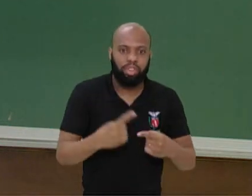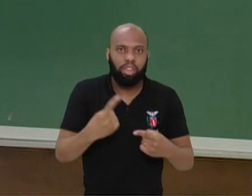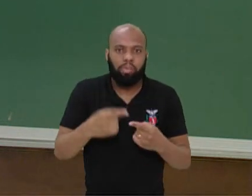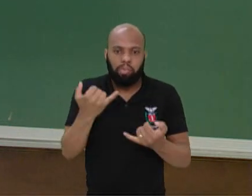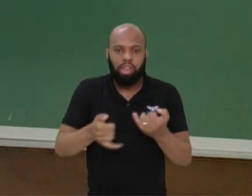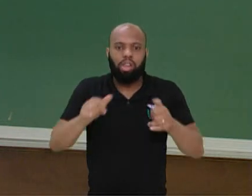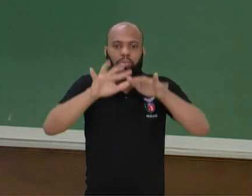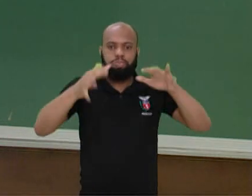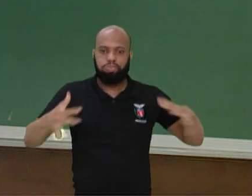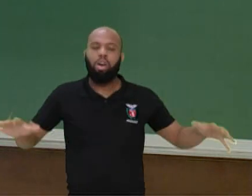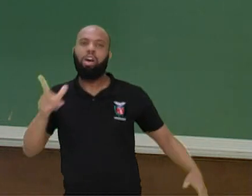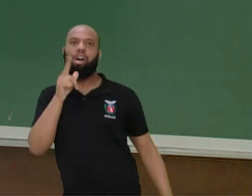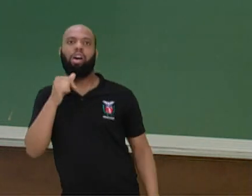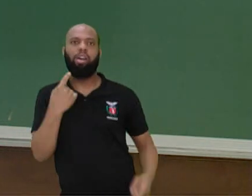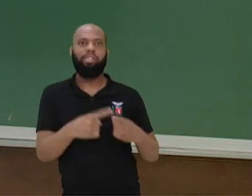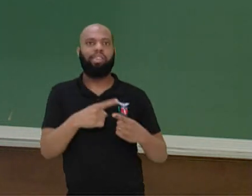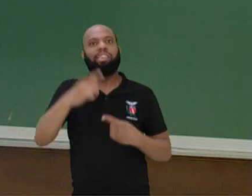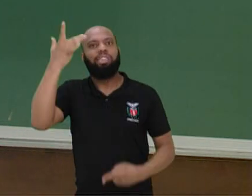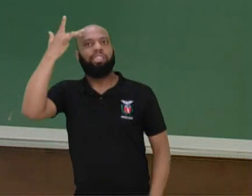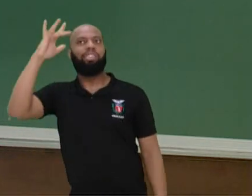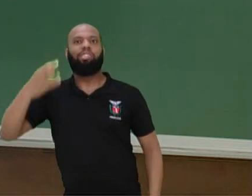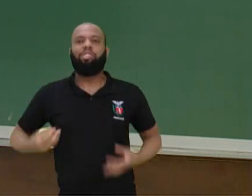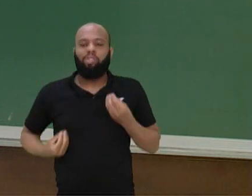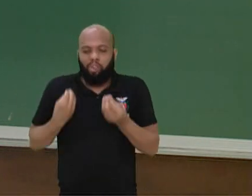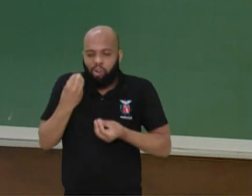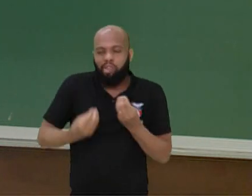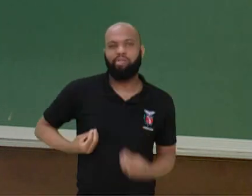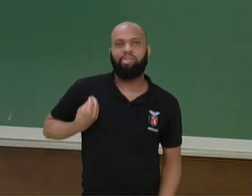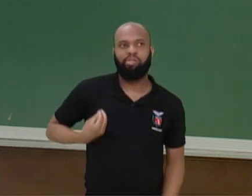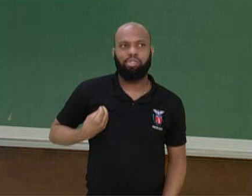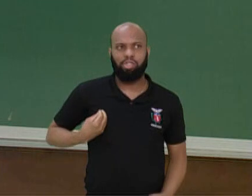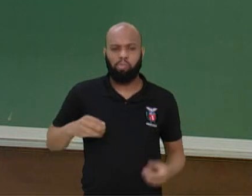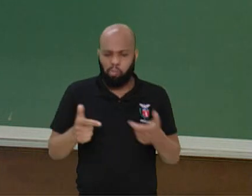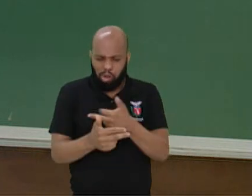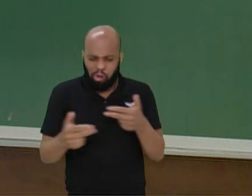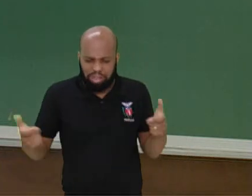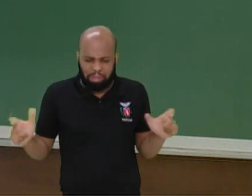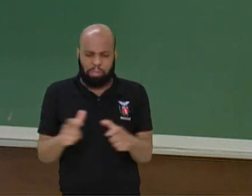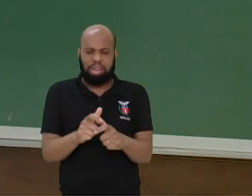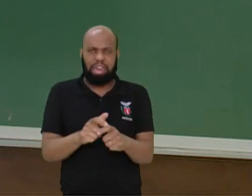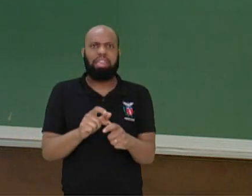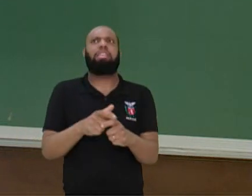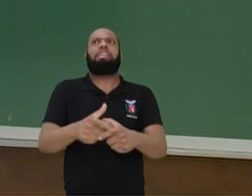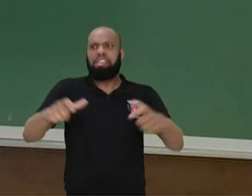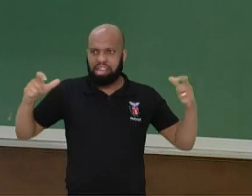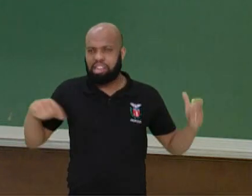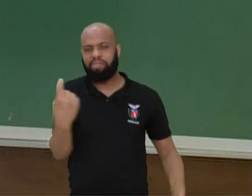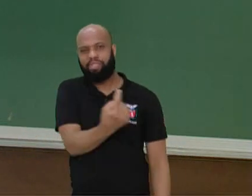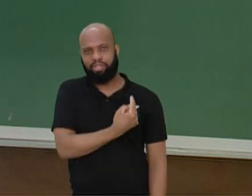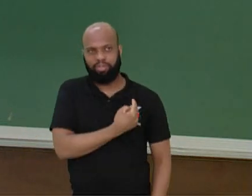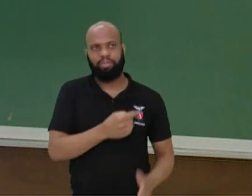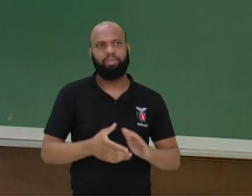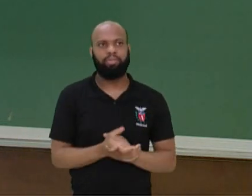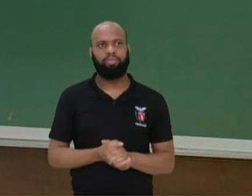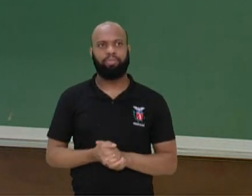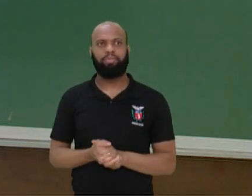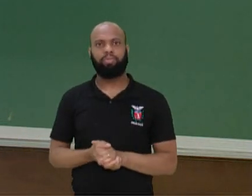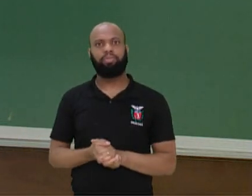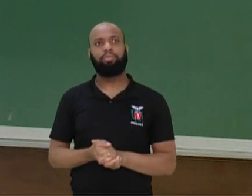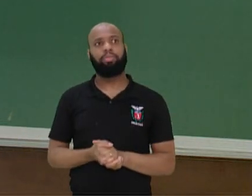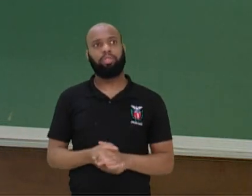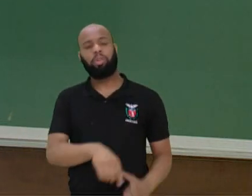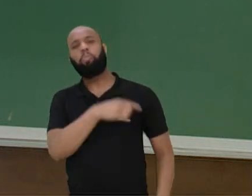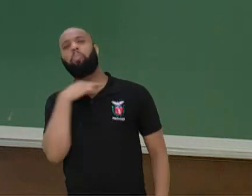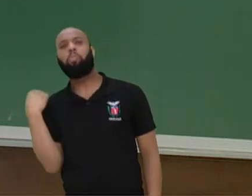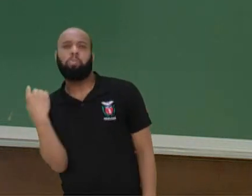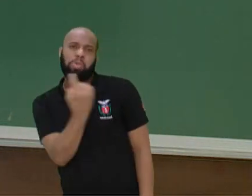oceano, né? A gente não tinha ideia da vida ainda, então uma coisinha pequena já era grande demais para a gente. A morte, ela era